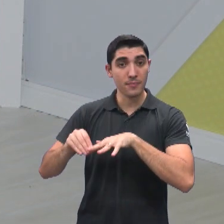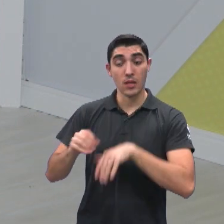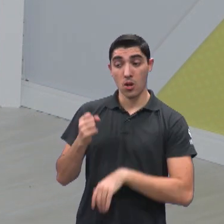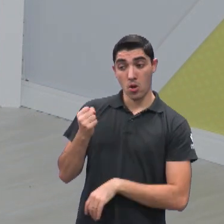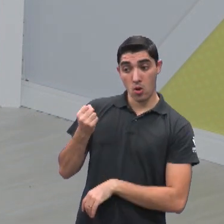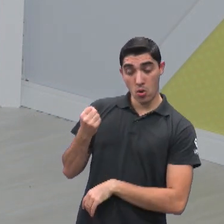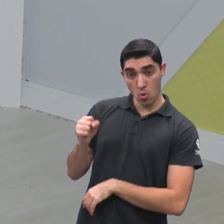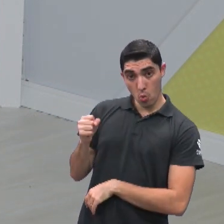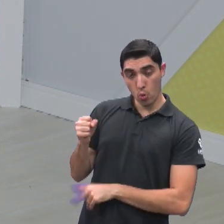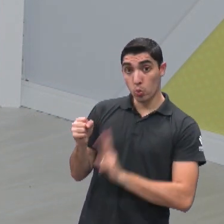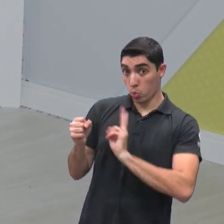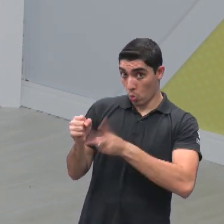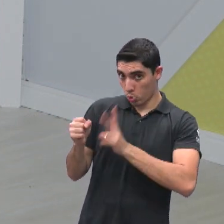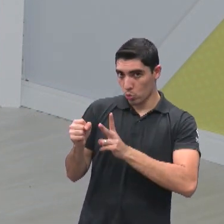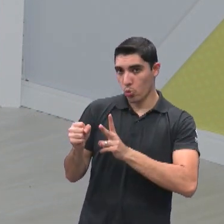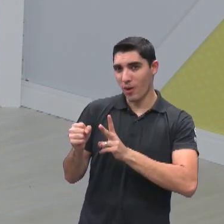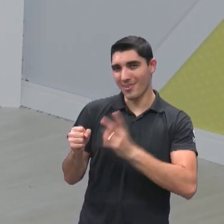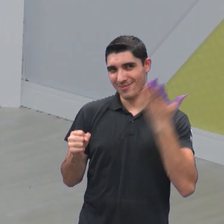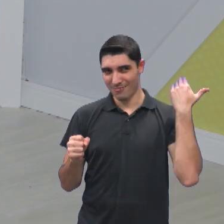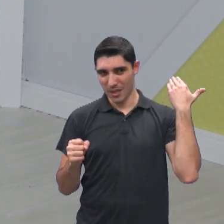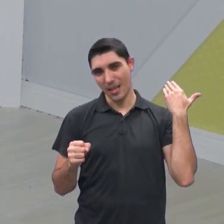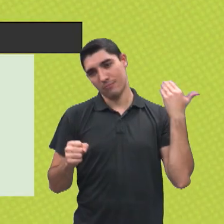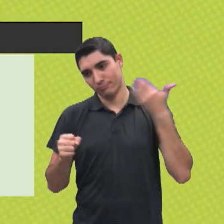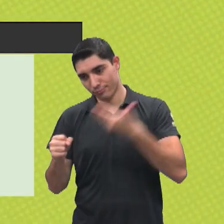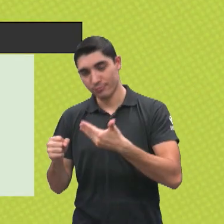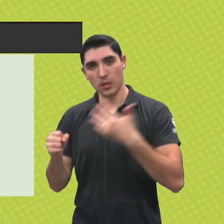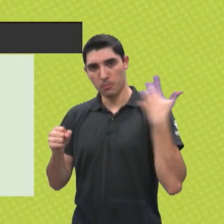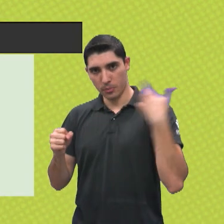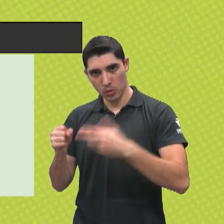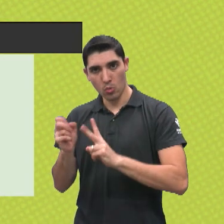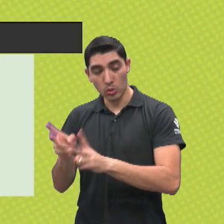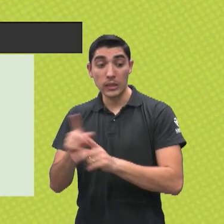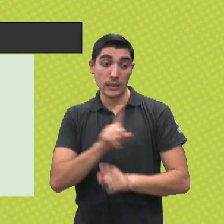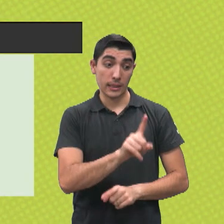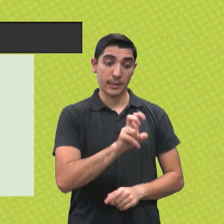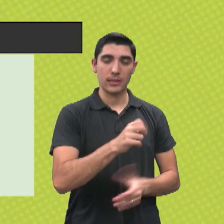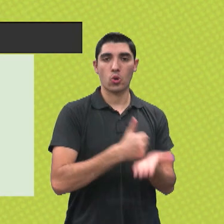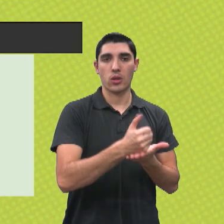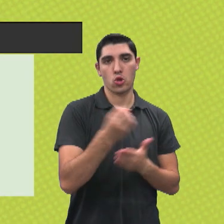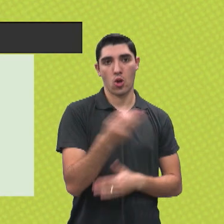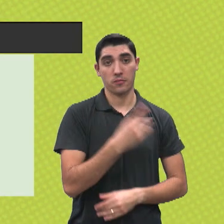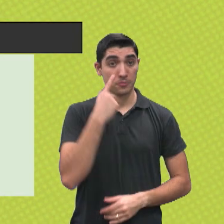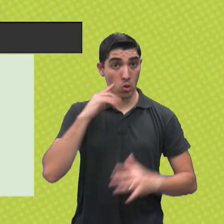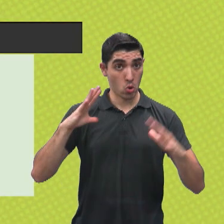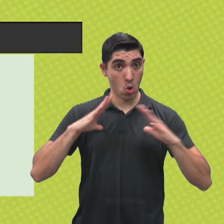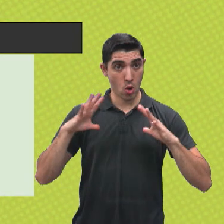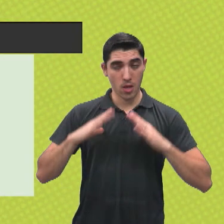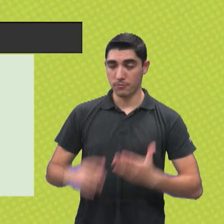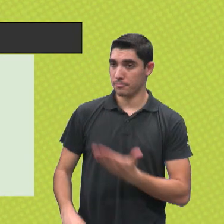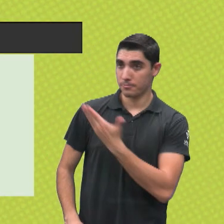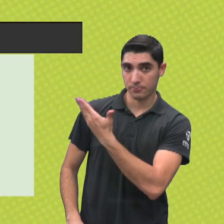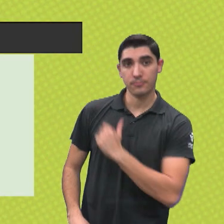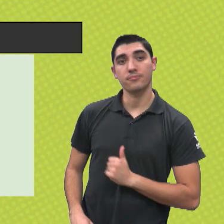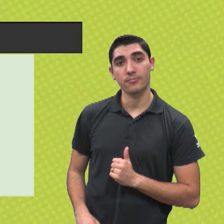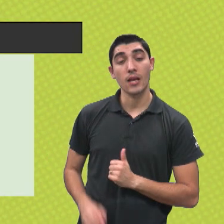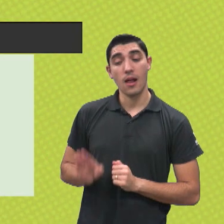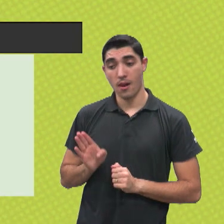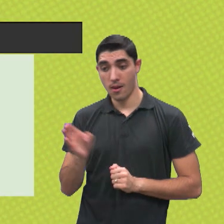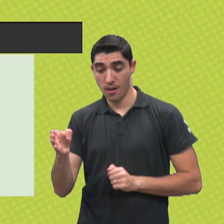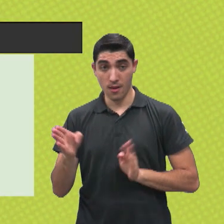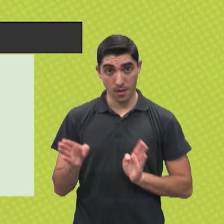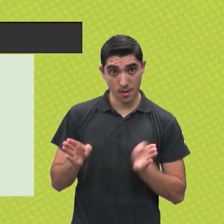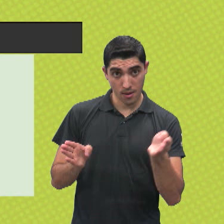e mais 15 contratações, os 3 goleiros ali, o São José, Gabriel, Lucas e Vinícius Fávero, tem os laterais